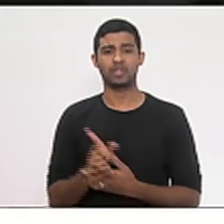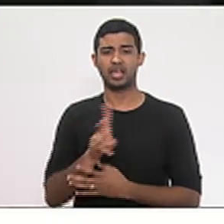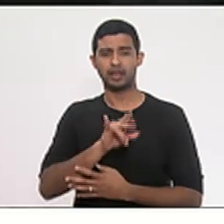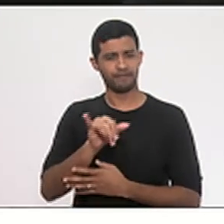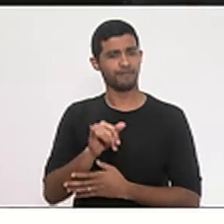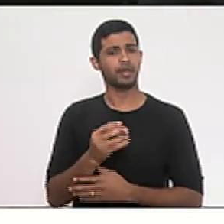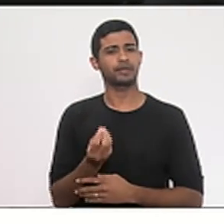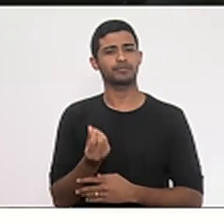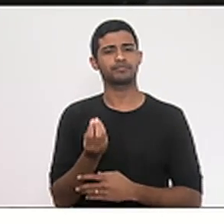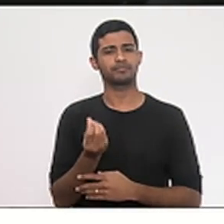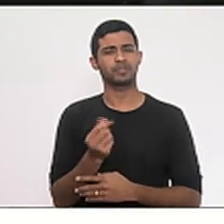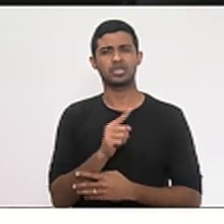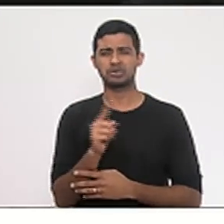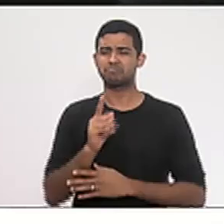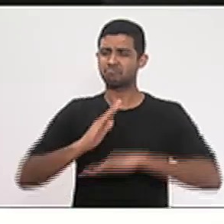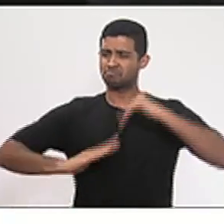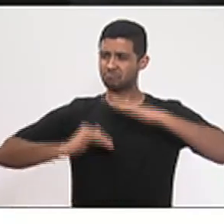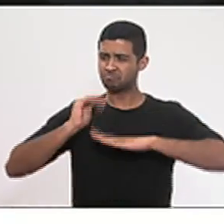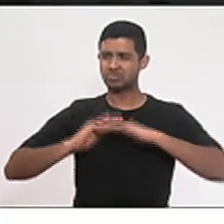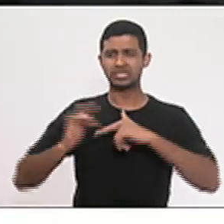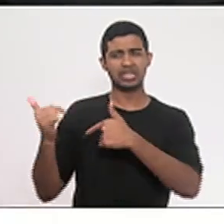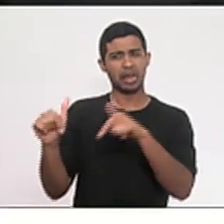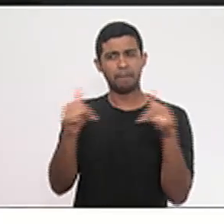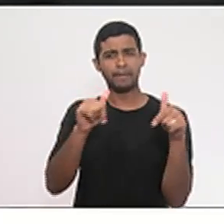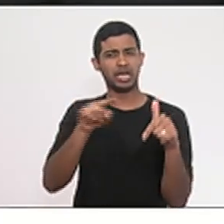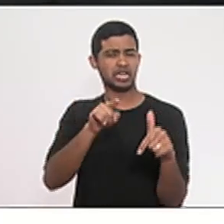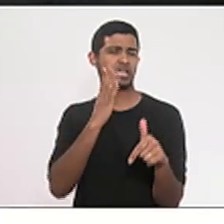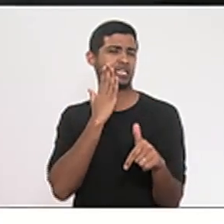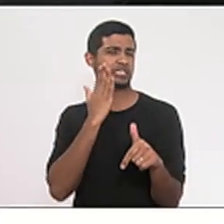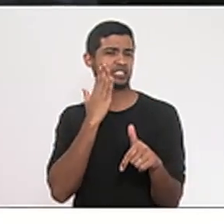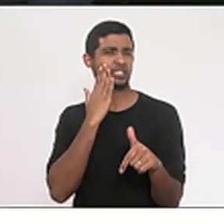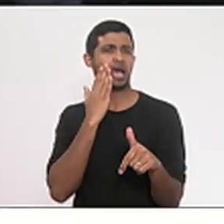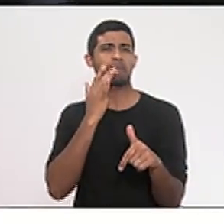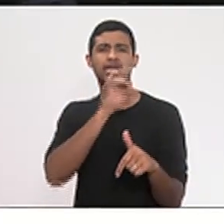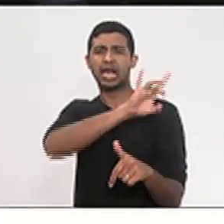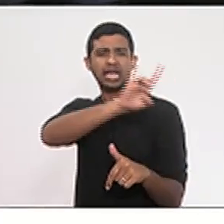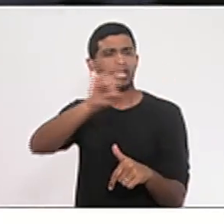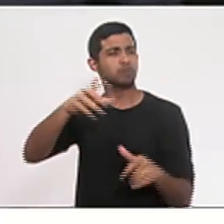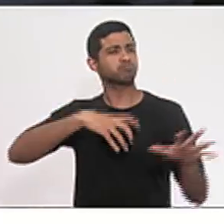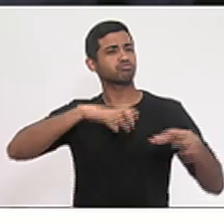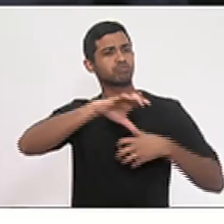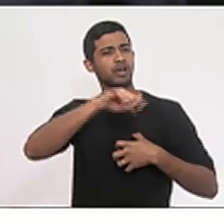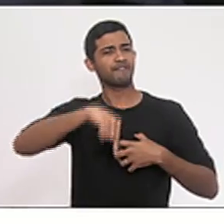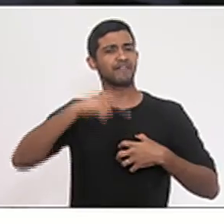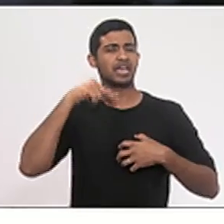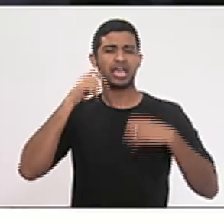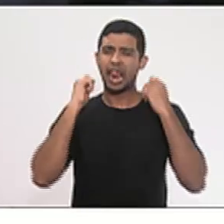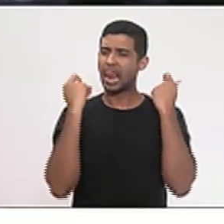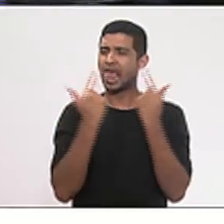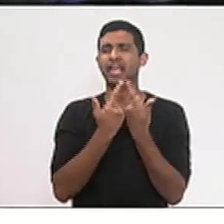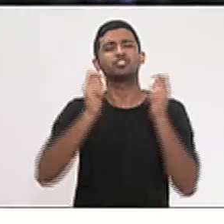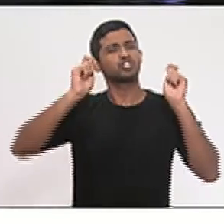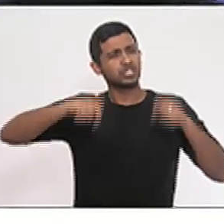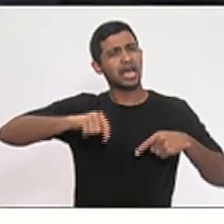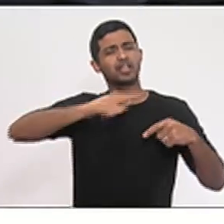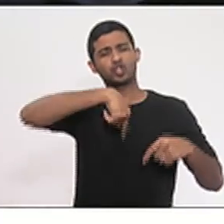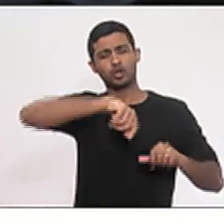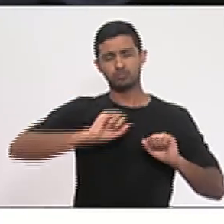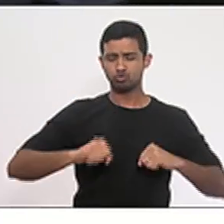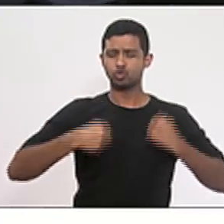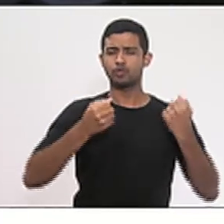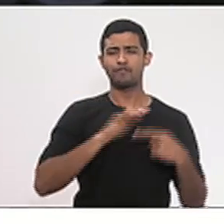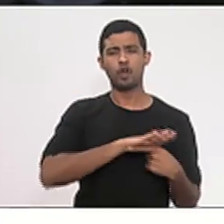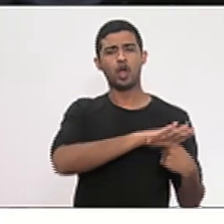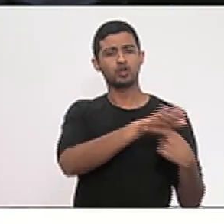sua excelência, sua capacidade de saber entender as pessoas, a LERJ vai estar à disposição de tentar